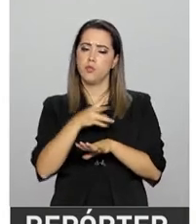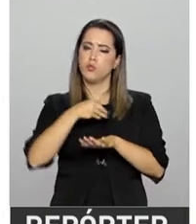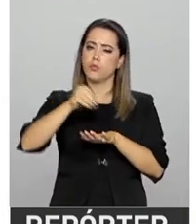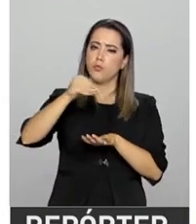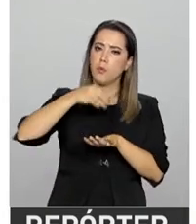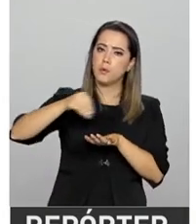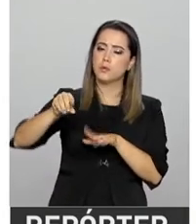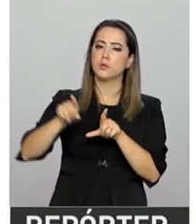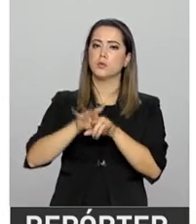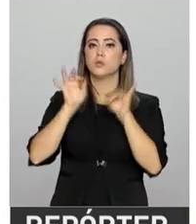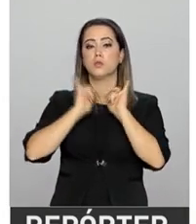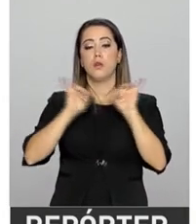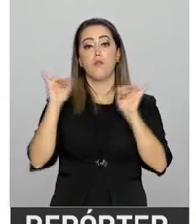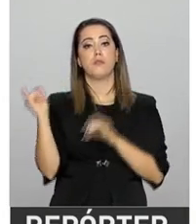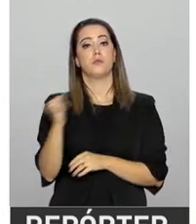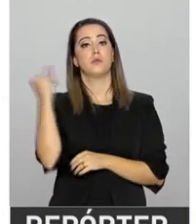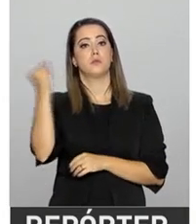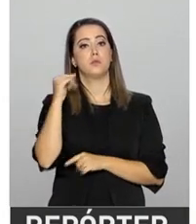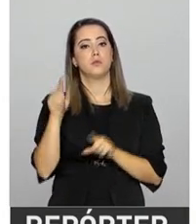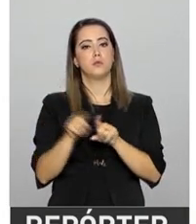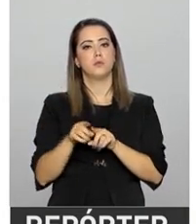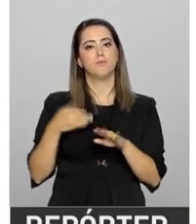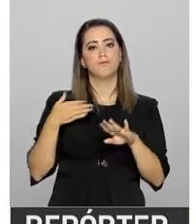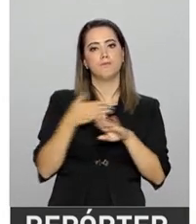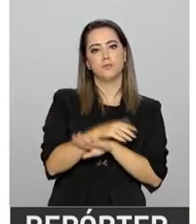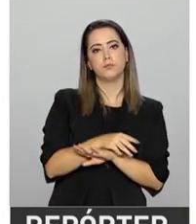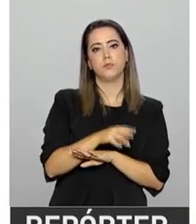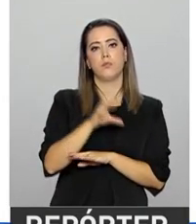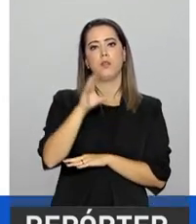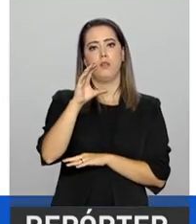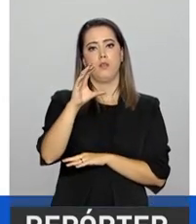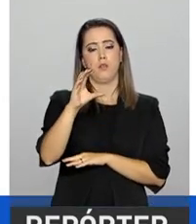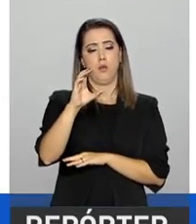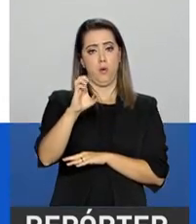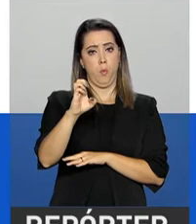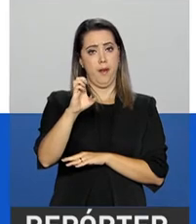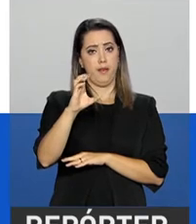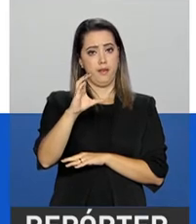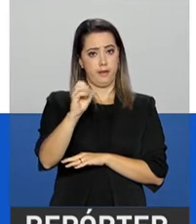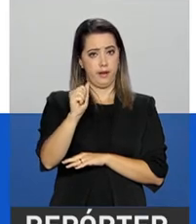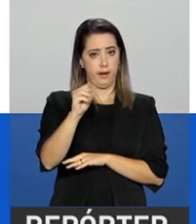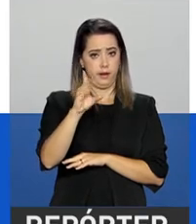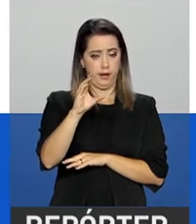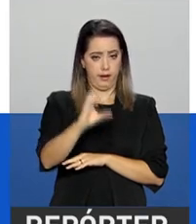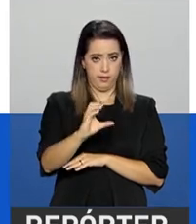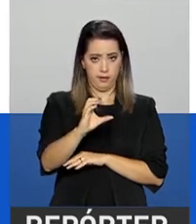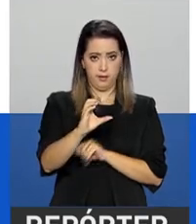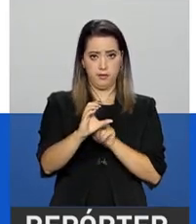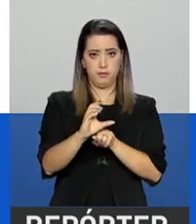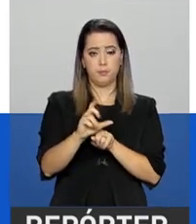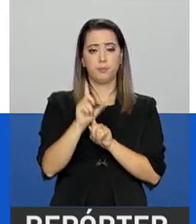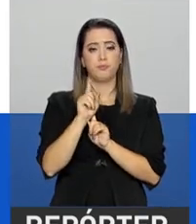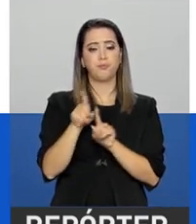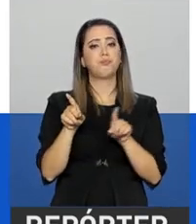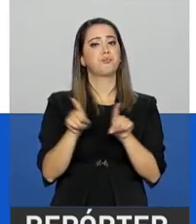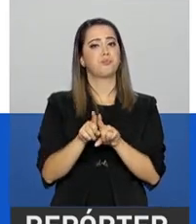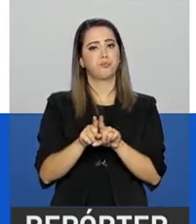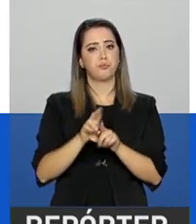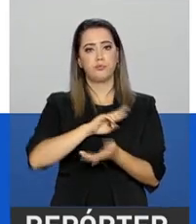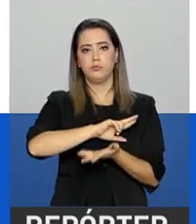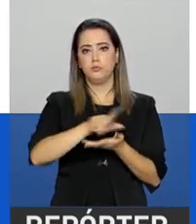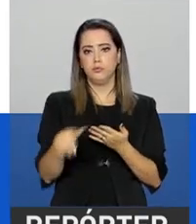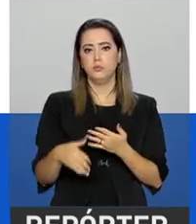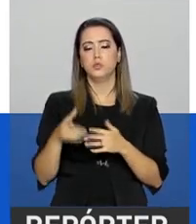avisos importantes e têm acesso direto ao centro virtual de atendimento ao contribuinte e cac além de